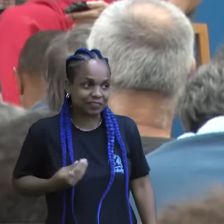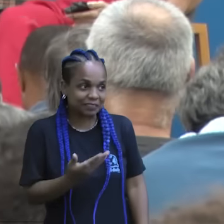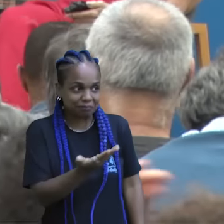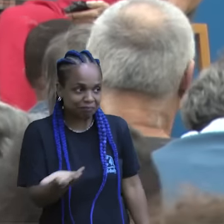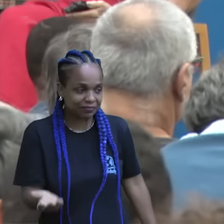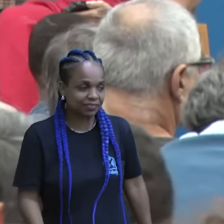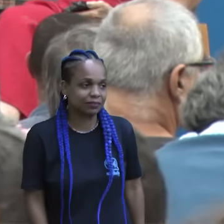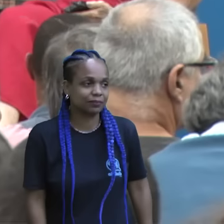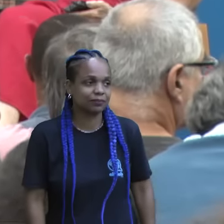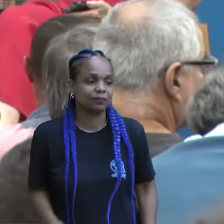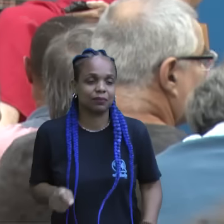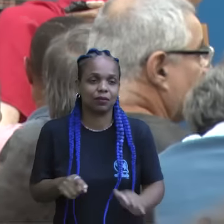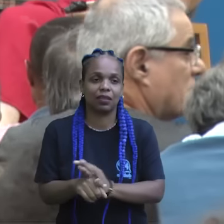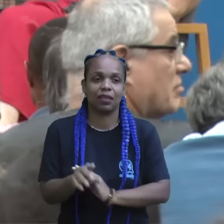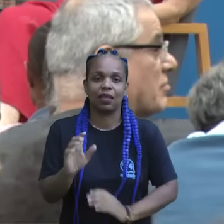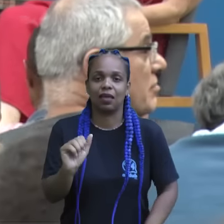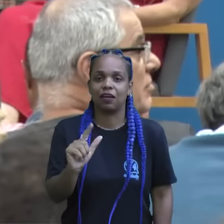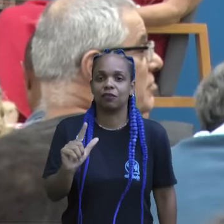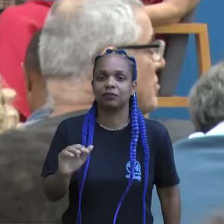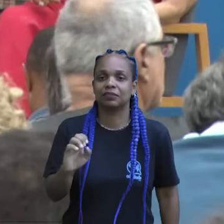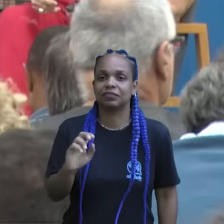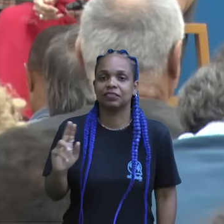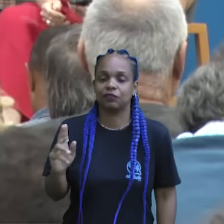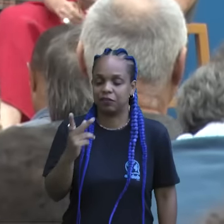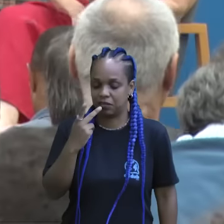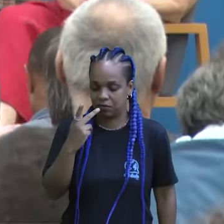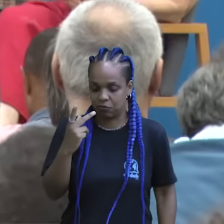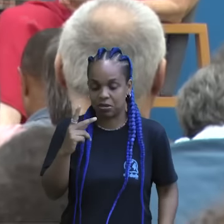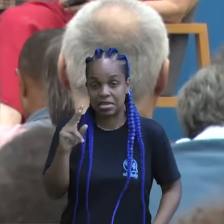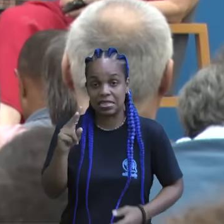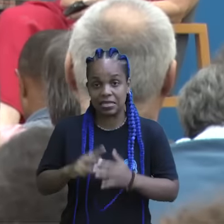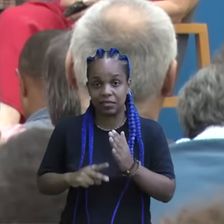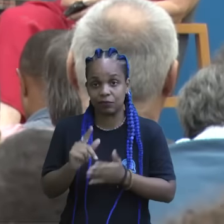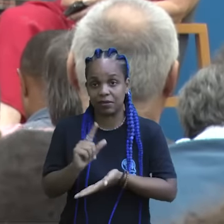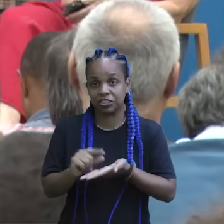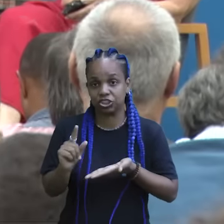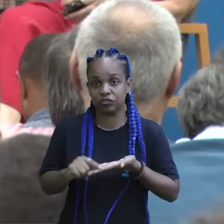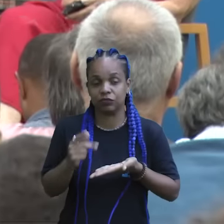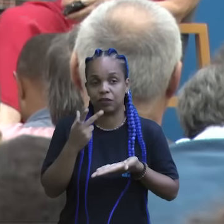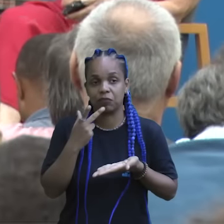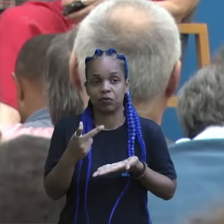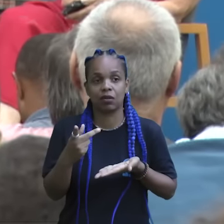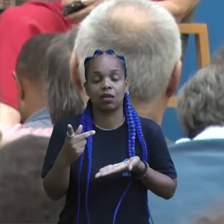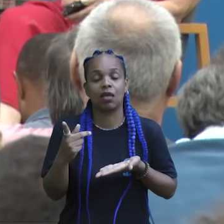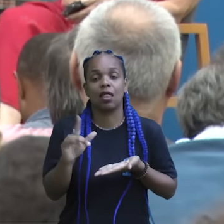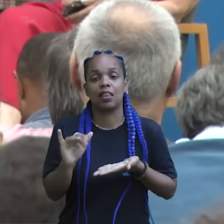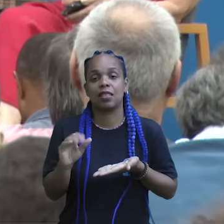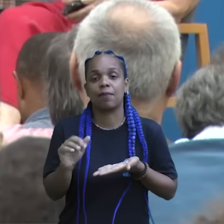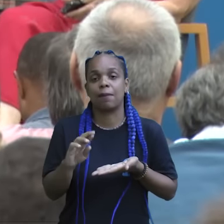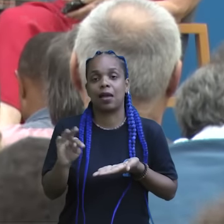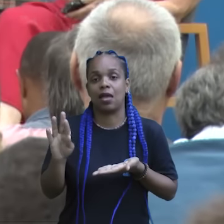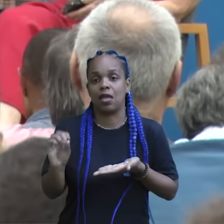a obra de Lima Barreto supera a obra de Machado de